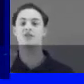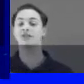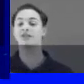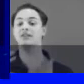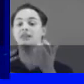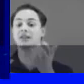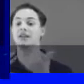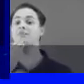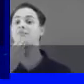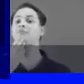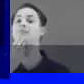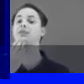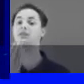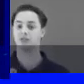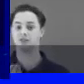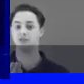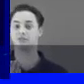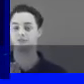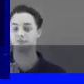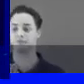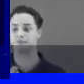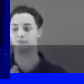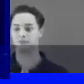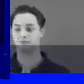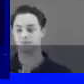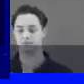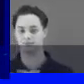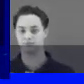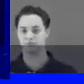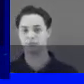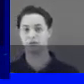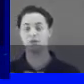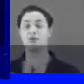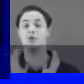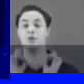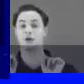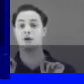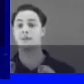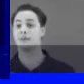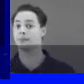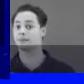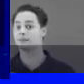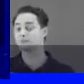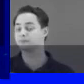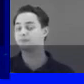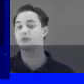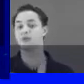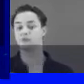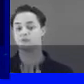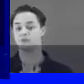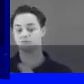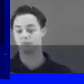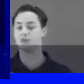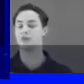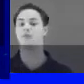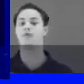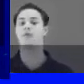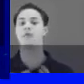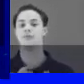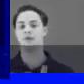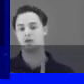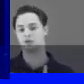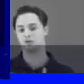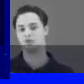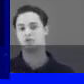impeachment do ministro Alexandre de Moraes ao invés de tentar fazer articulações com o ladrão que ocupa a presidência da República.